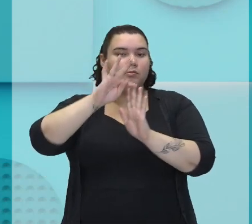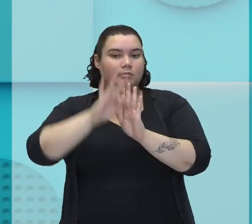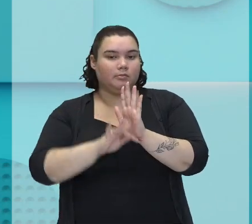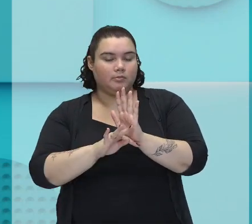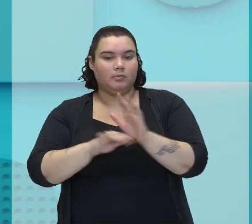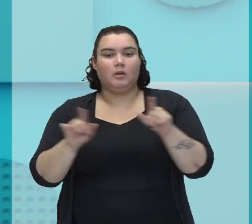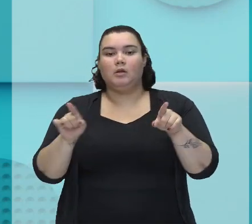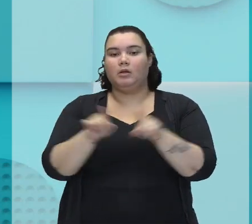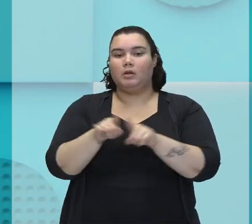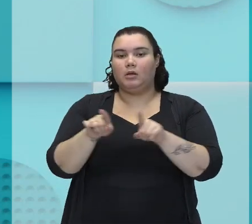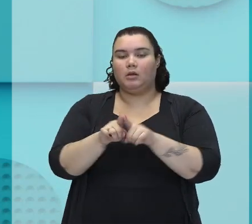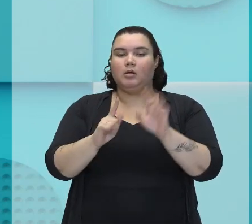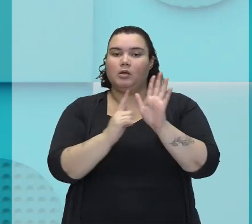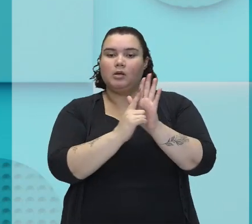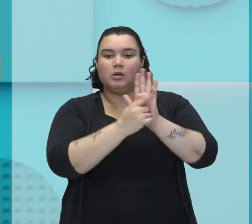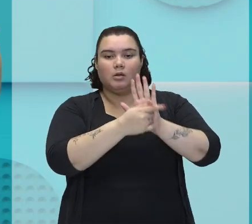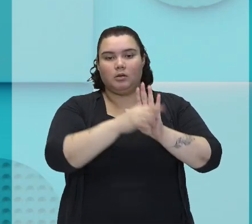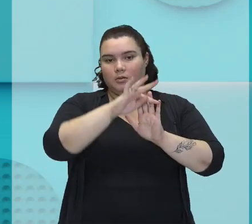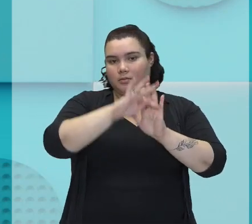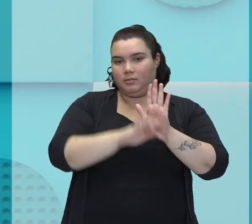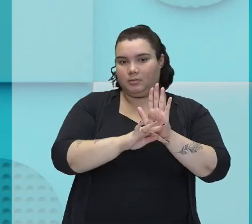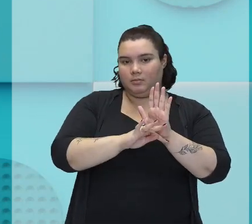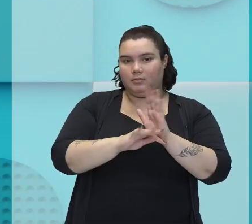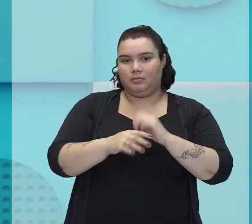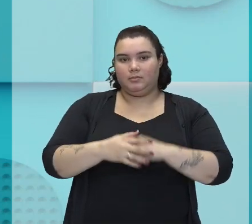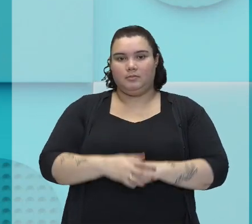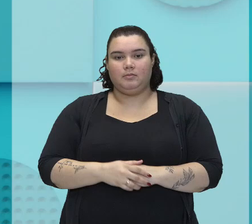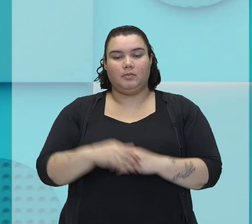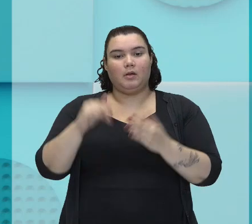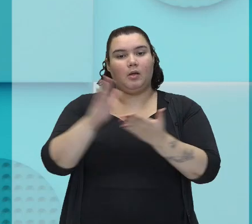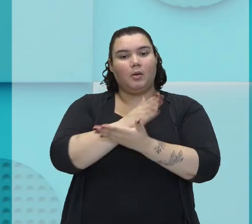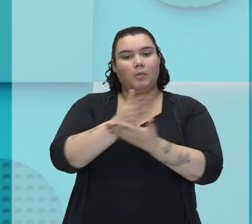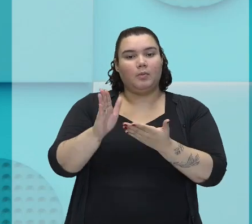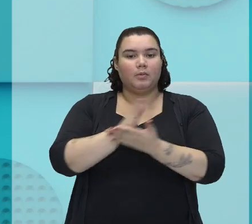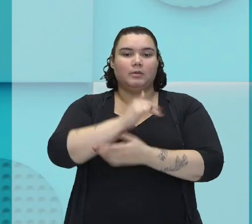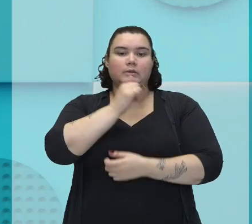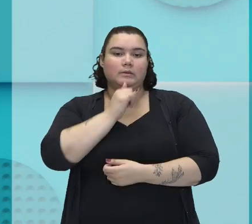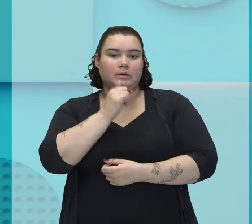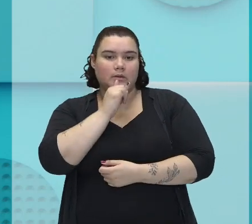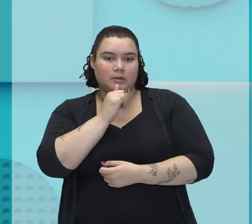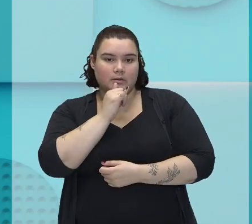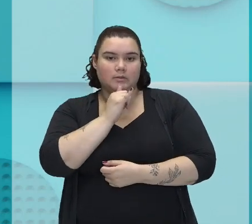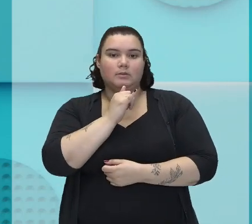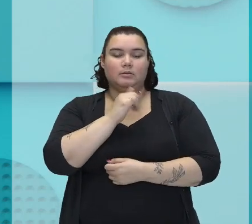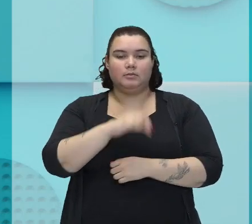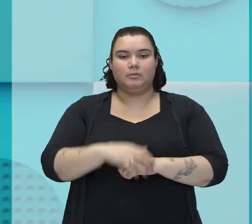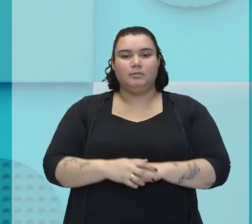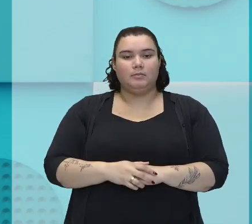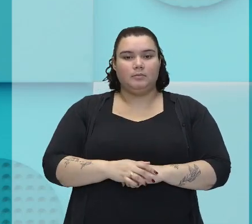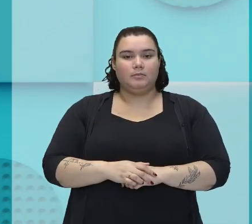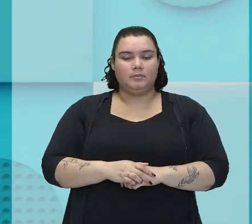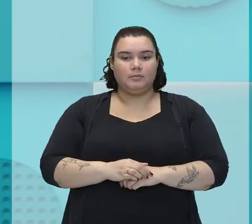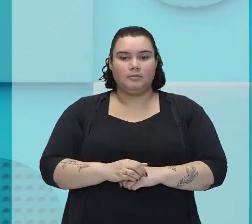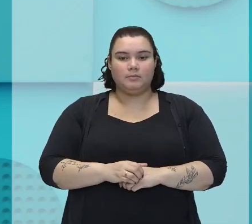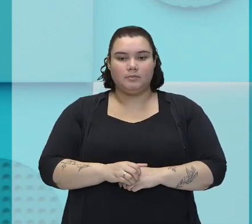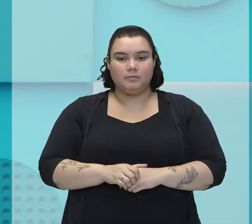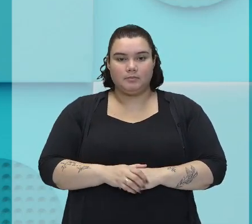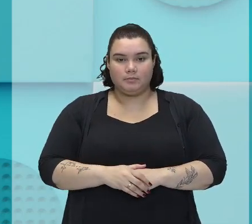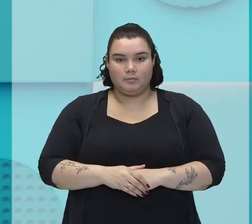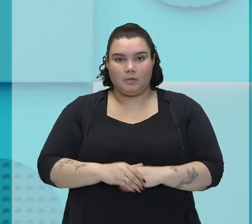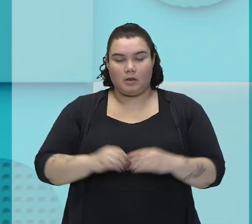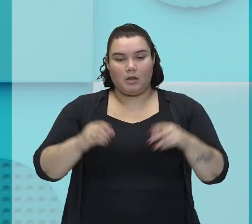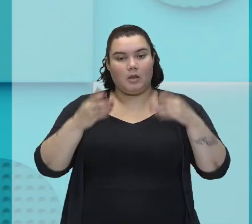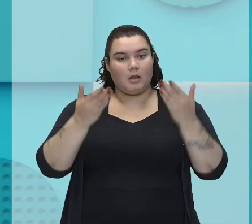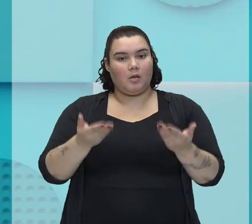e também gêneros textuais. Alguns exemplos e para